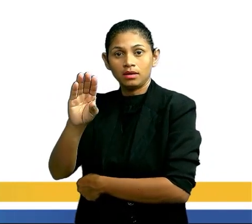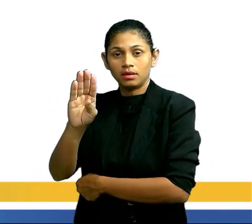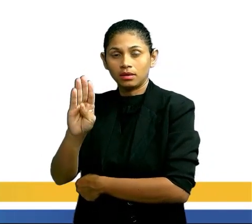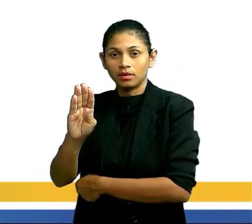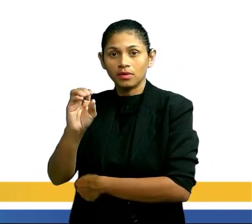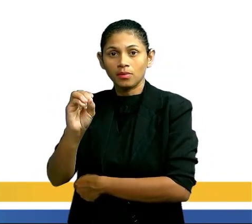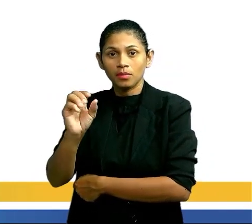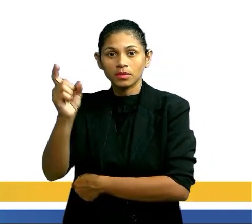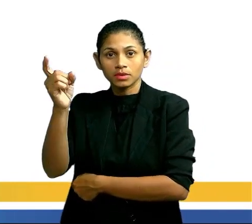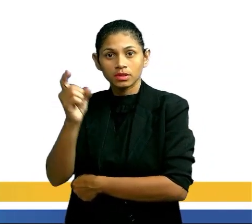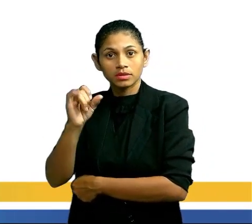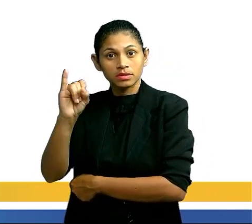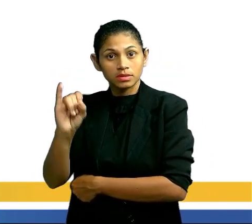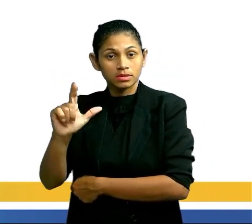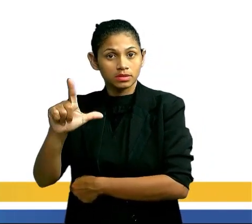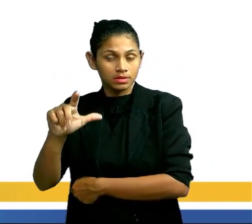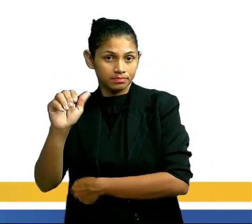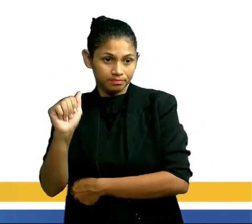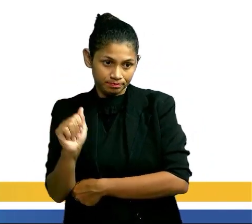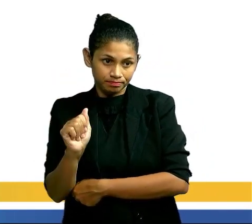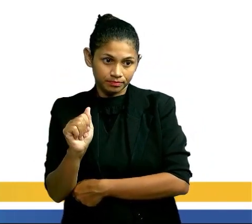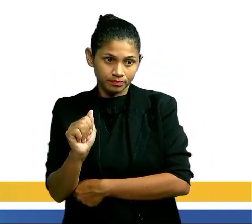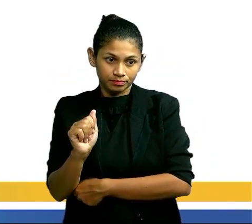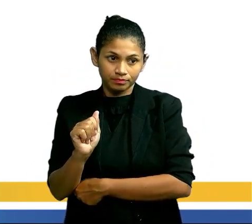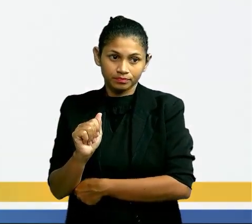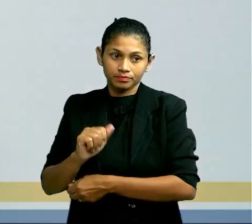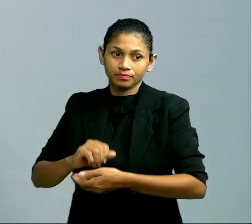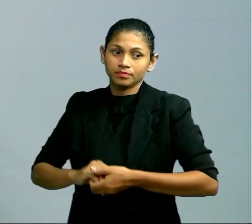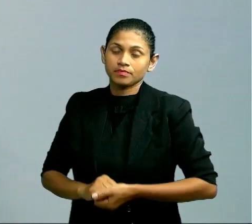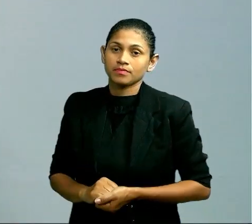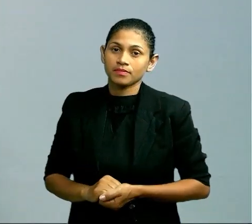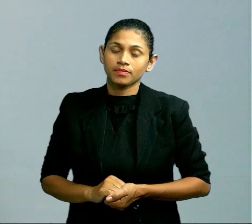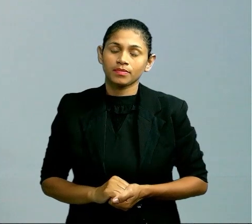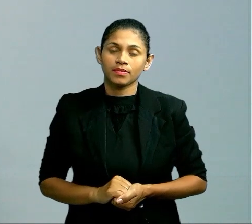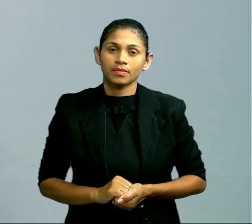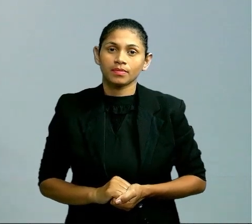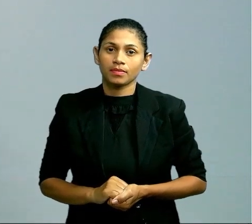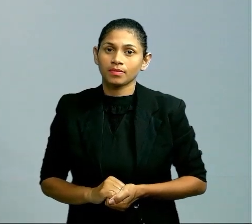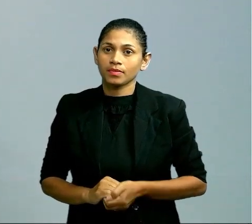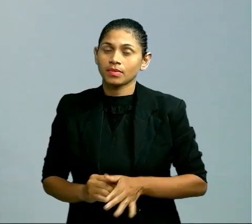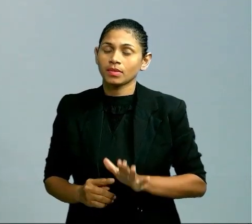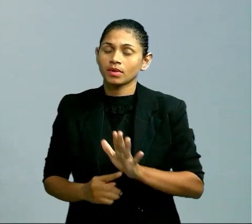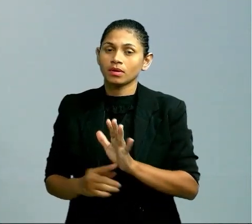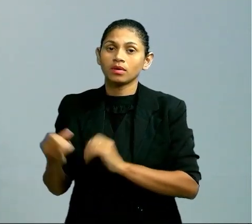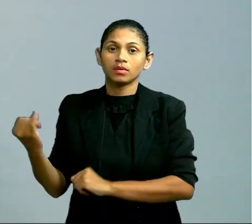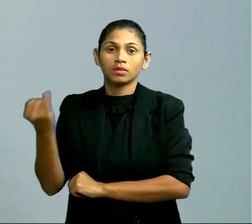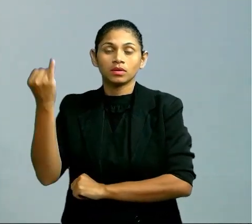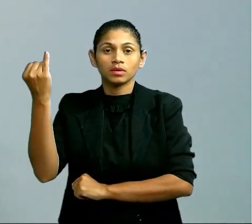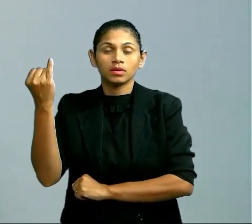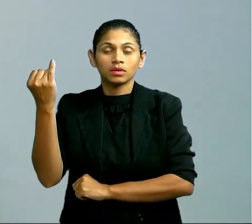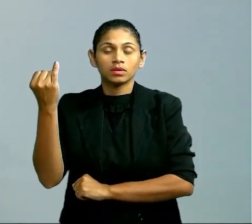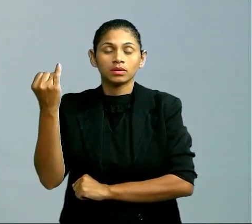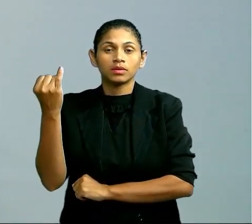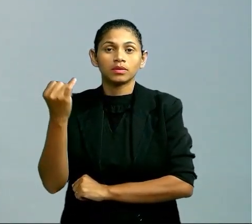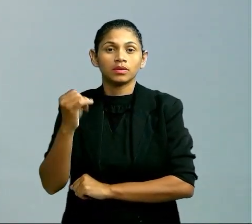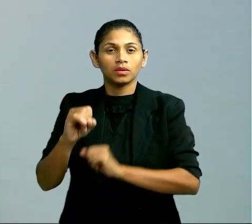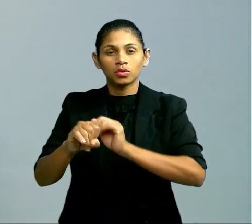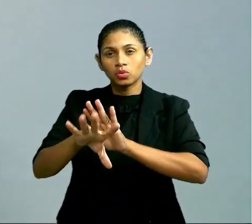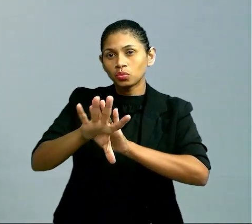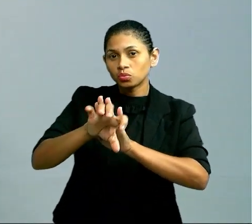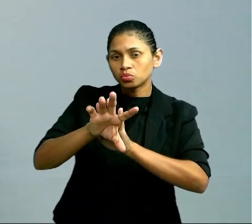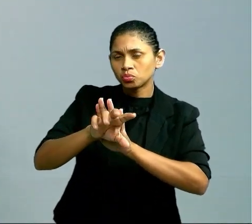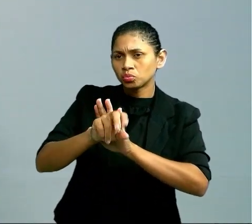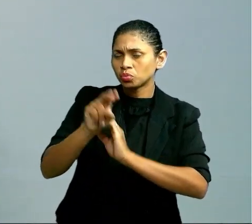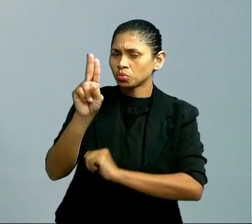É uma hidroxila junto com uma carbonila. O fato relevante é que o ácido carboxílico ele nunca vai ser